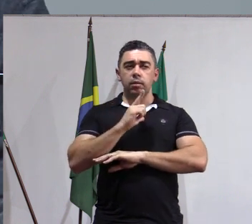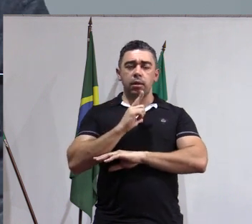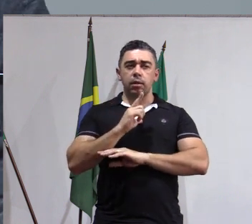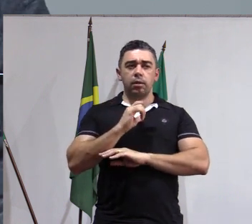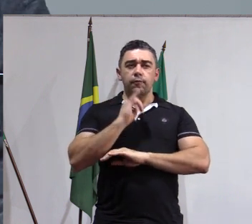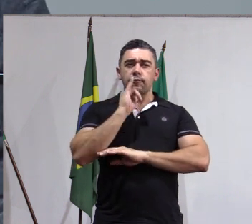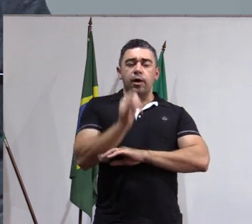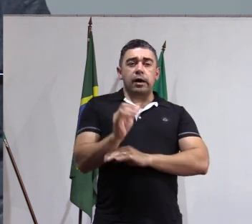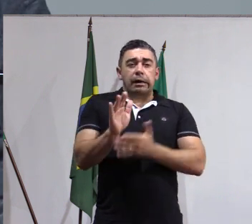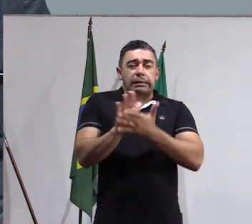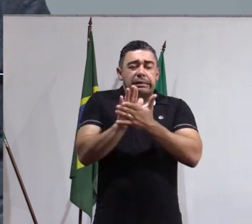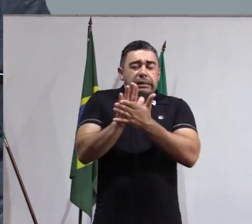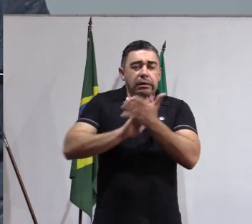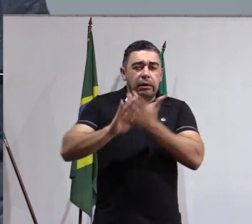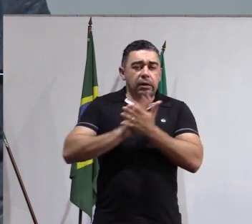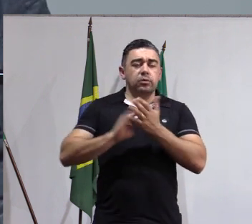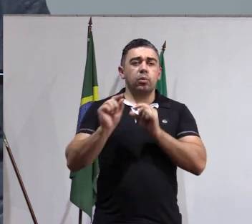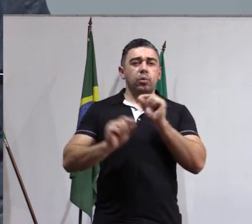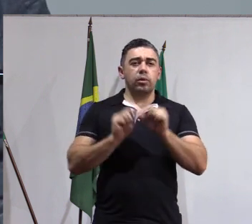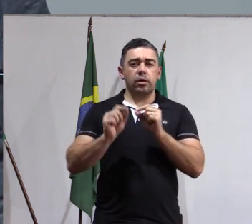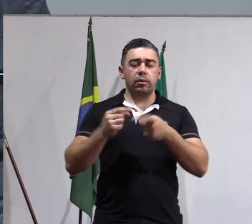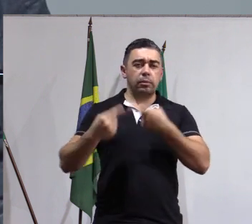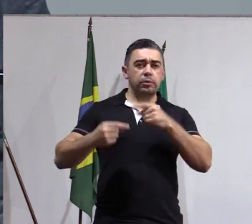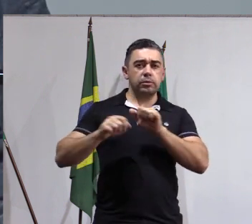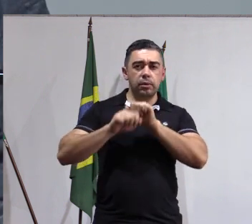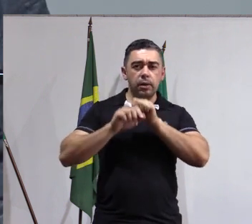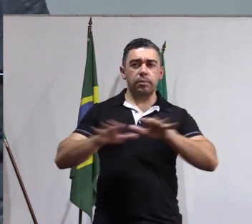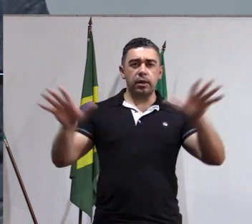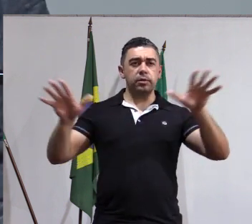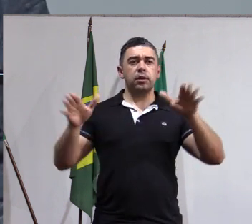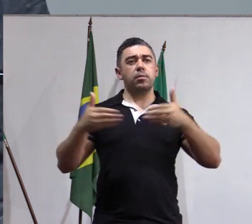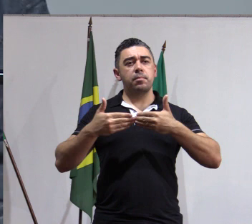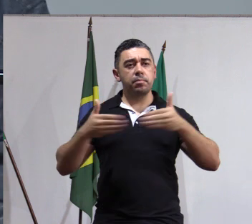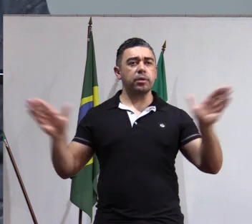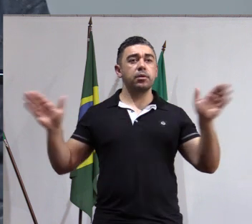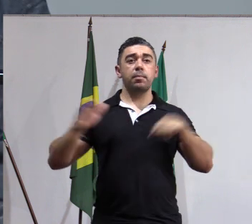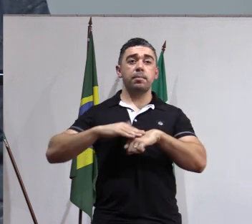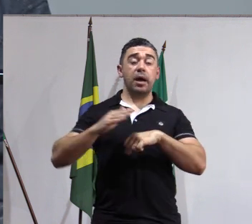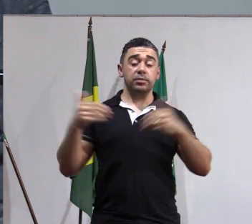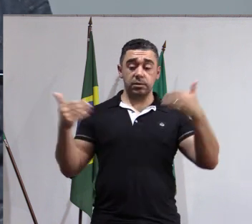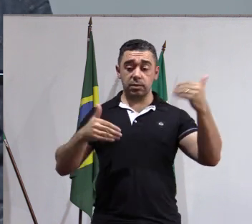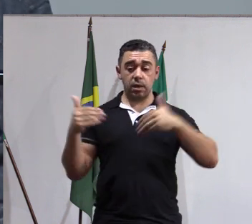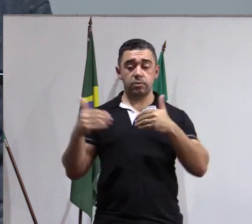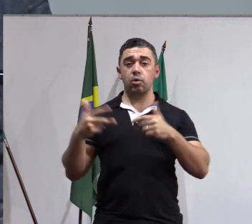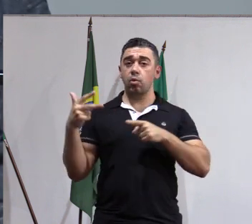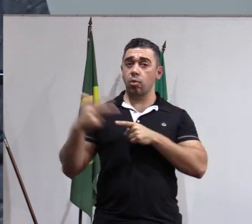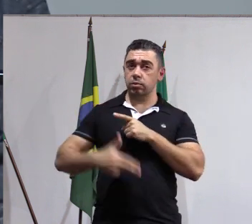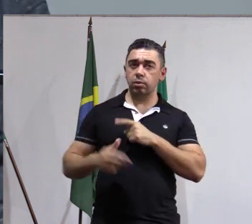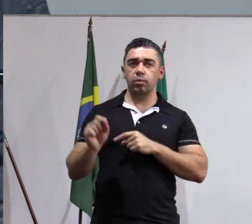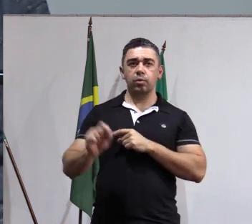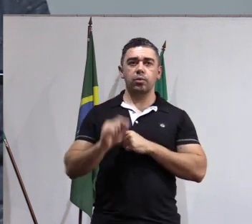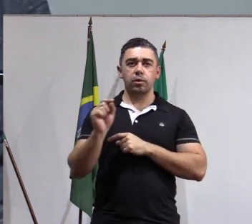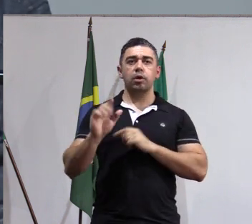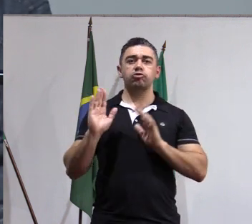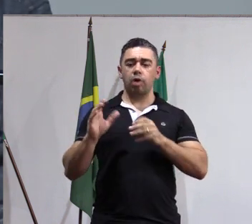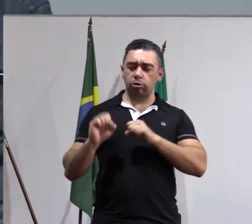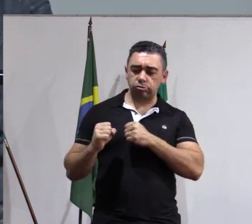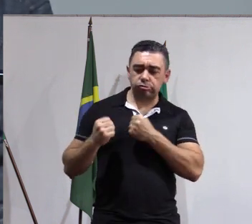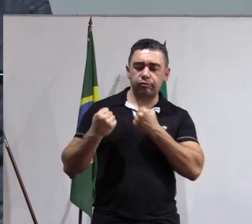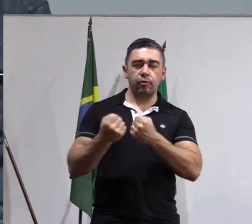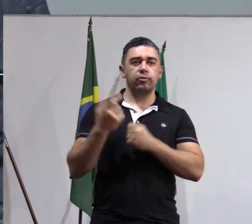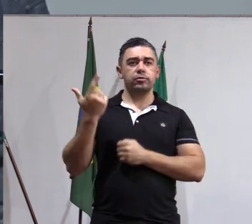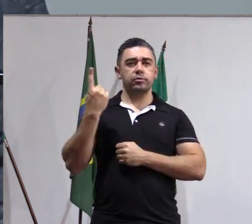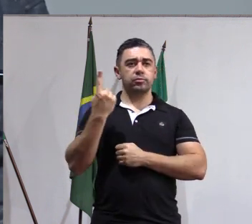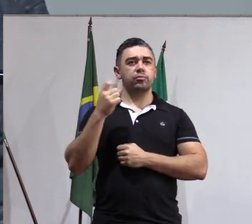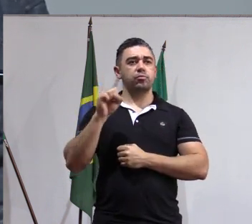Não se diz nada sobre política de ampliação ou democratização do acesso, interrompendo um esforço societário que vem desde a Constituição de